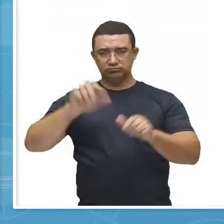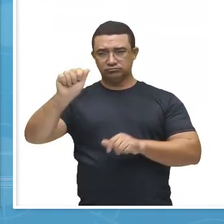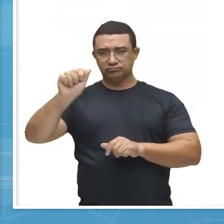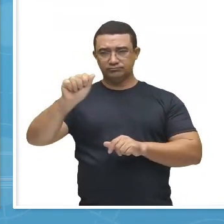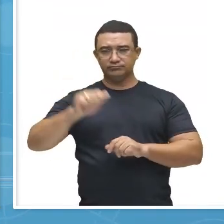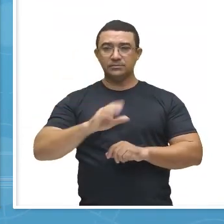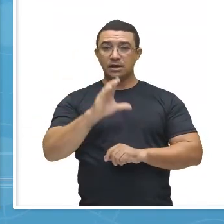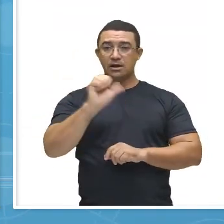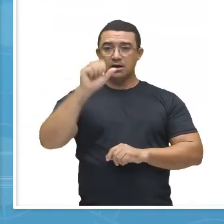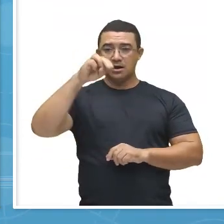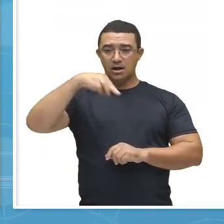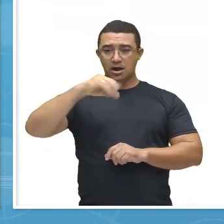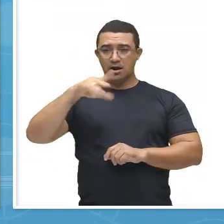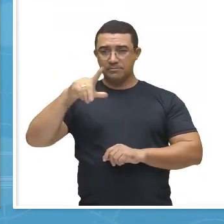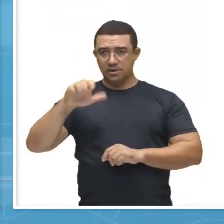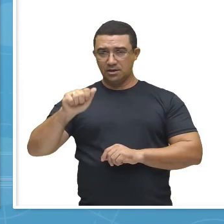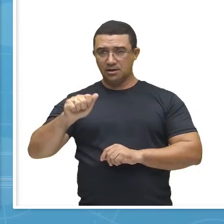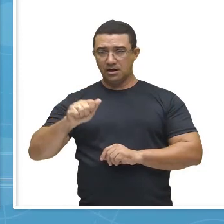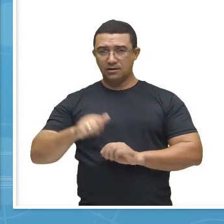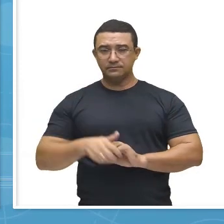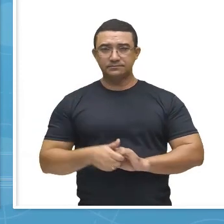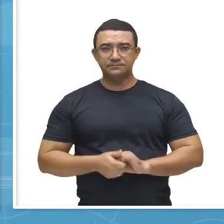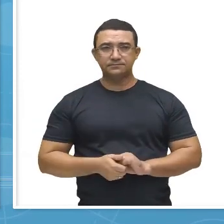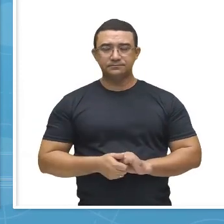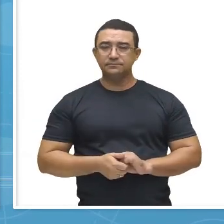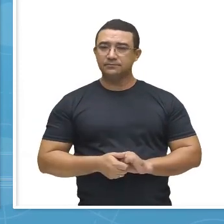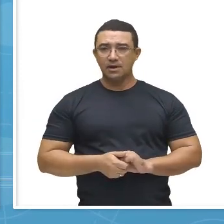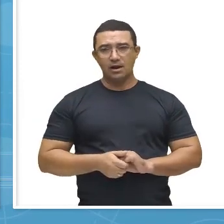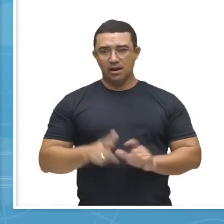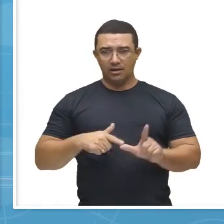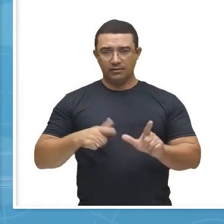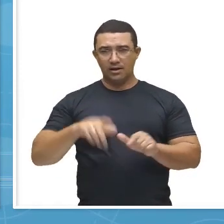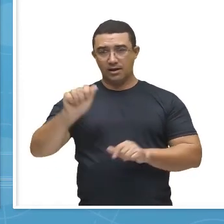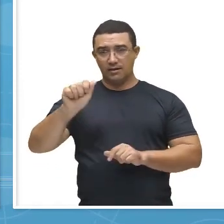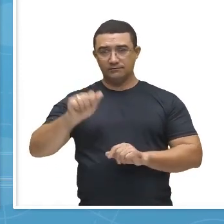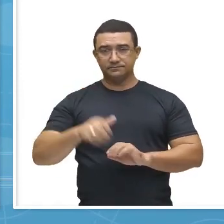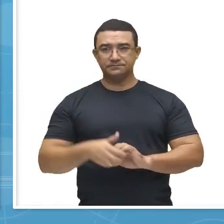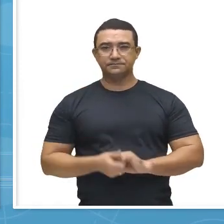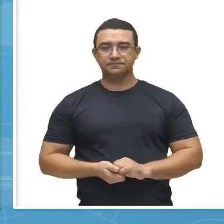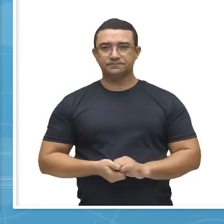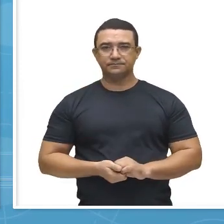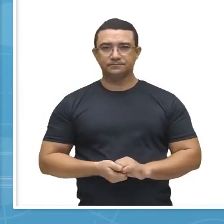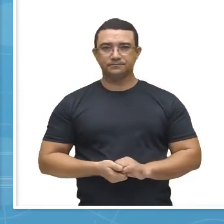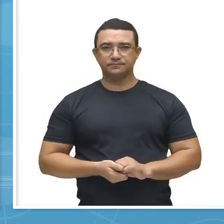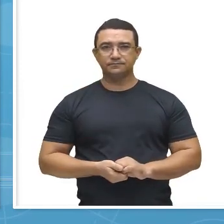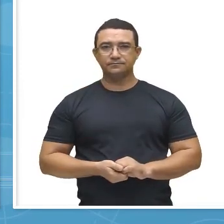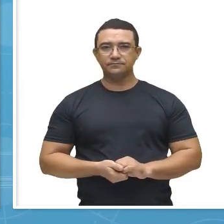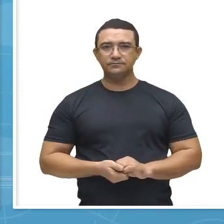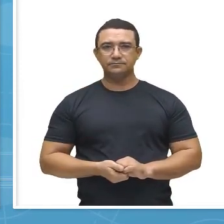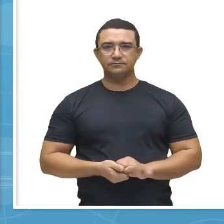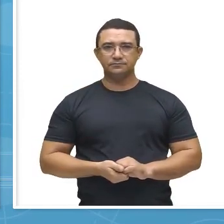Silva, da Escola Estadual Elisa Bessa, também letra A, né?